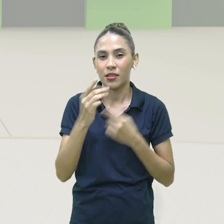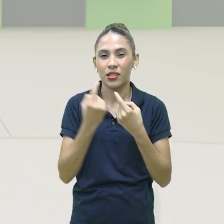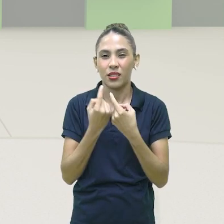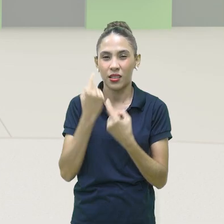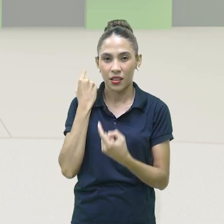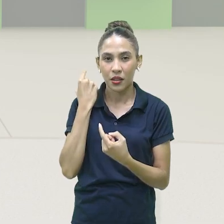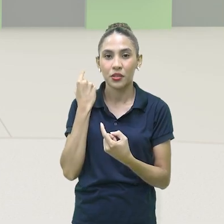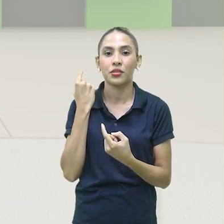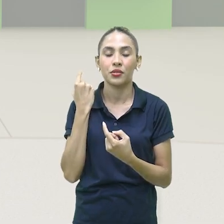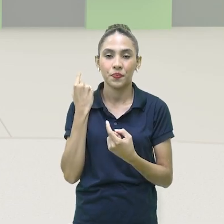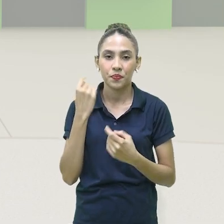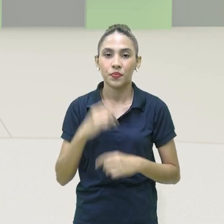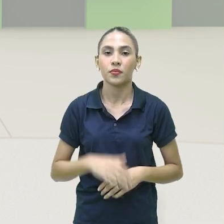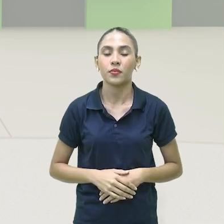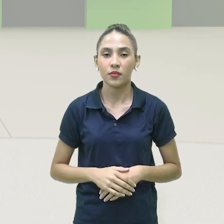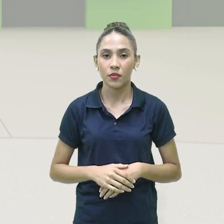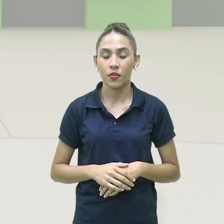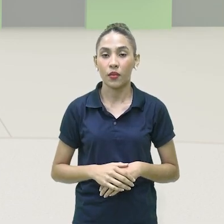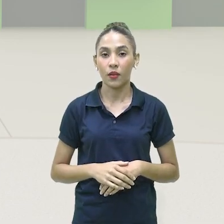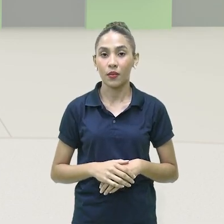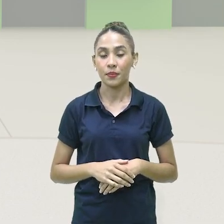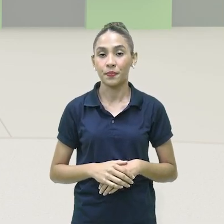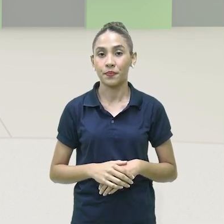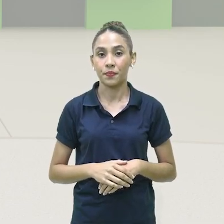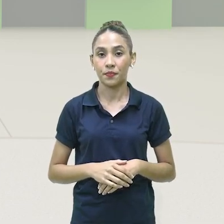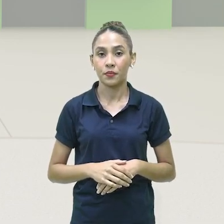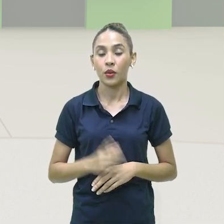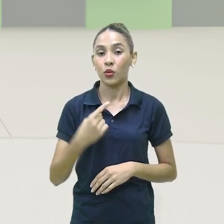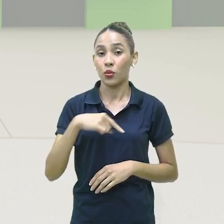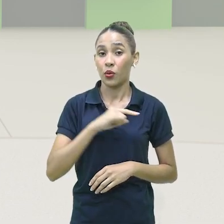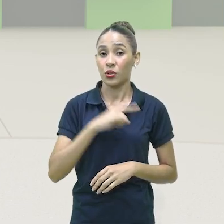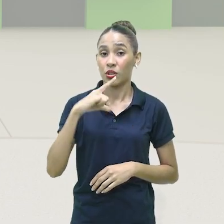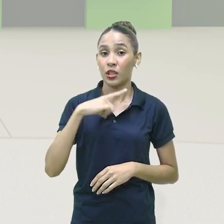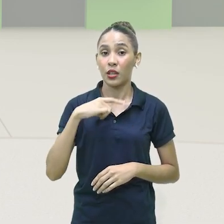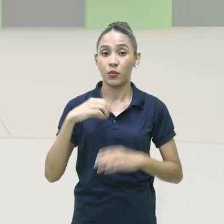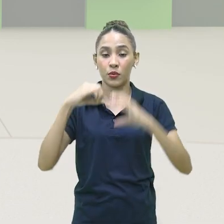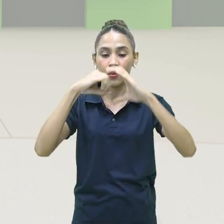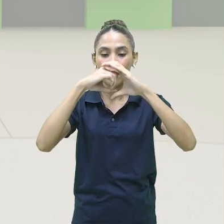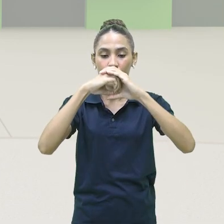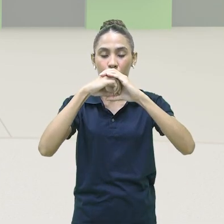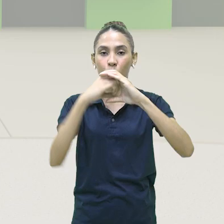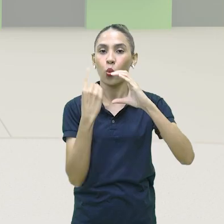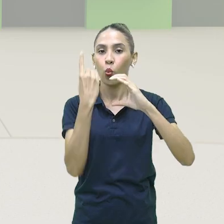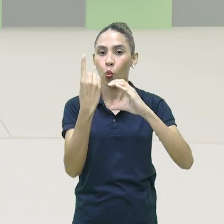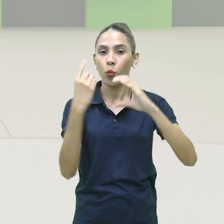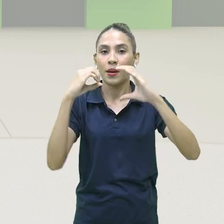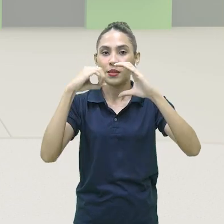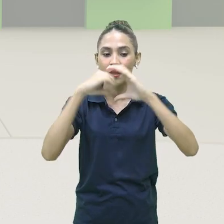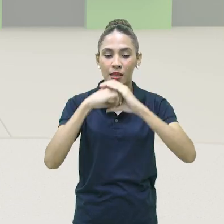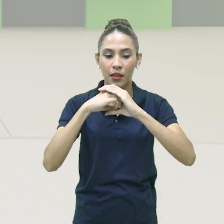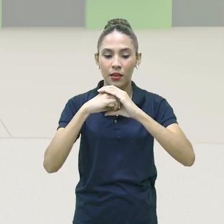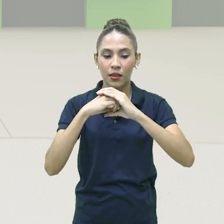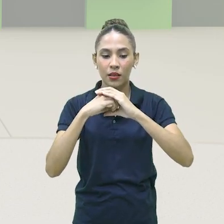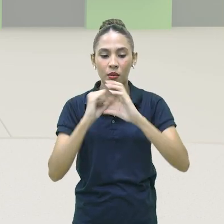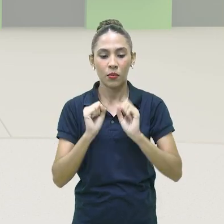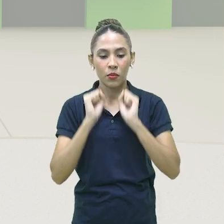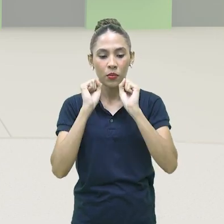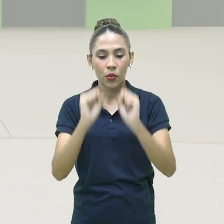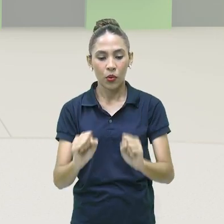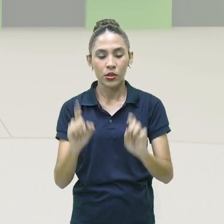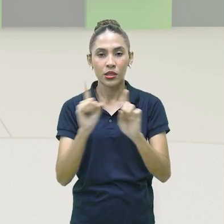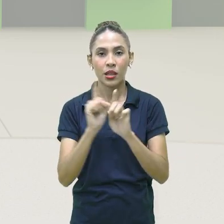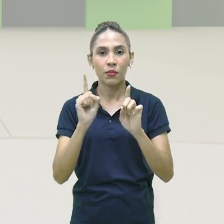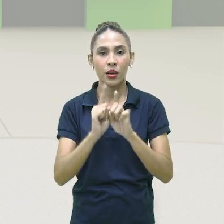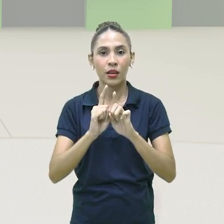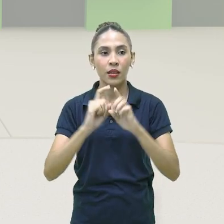visualizar aqui nessa animação, nós temos um indivíduo unicelular, né, que a gente pode representar aí como